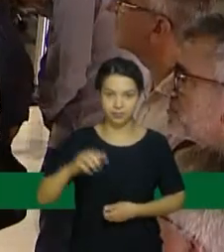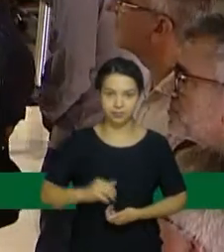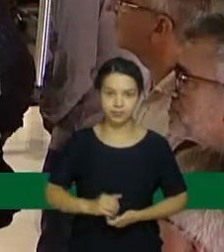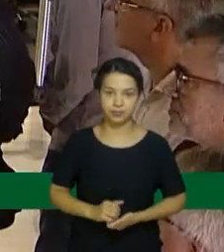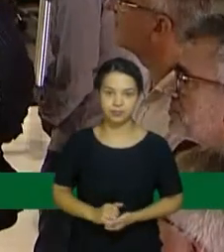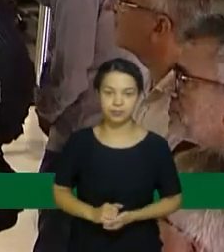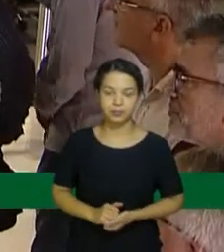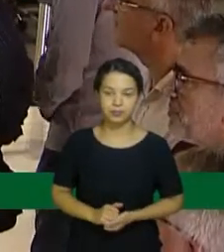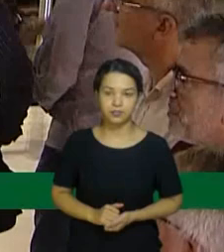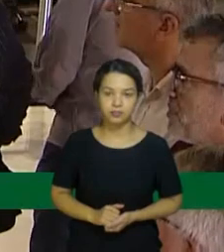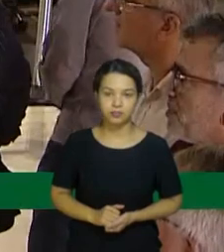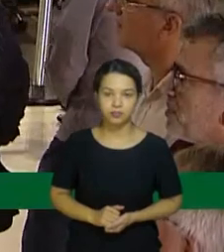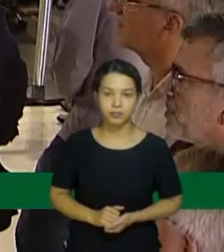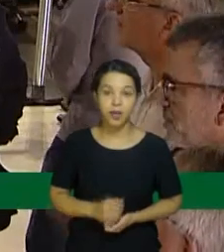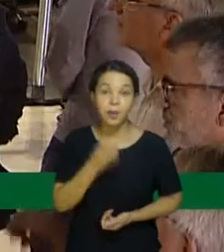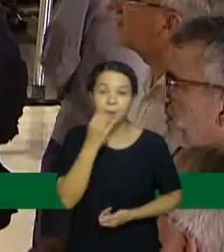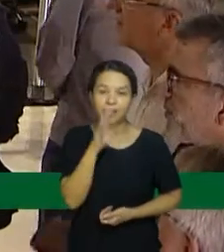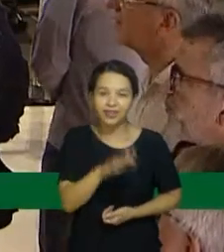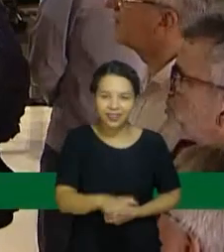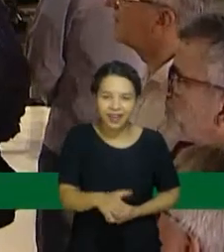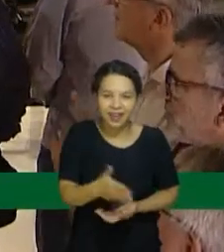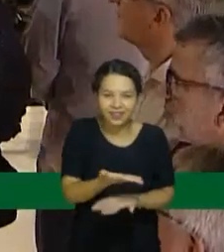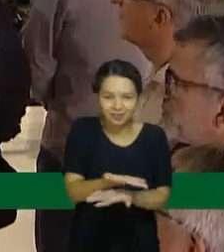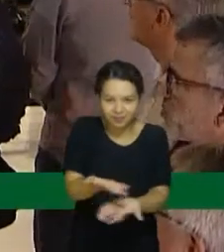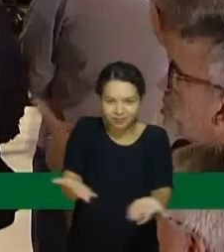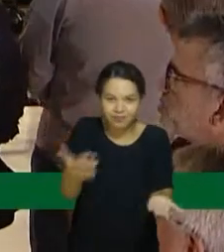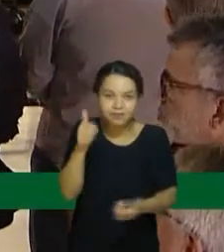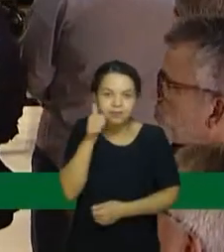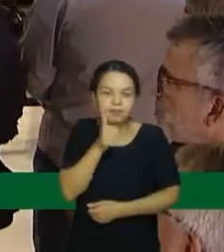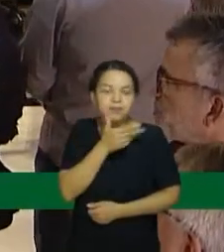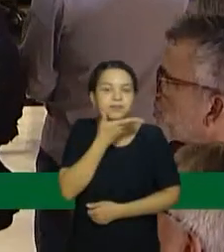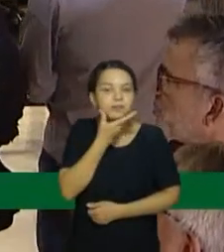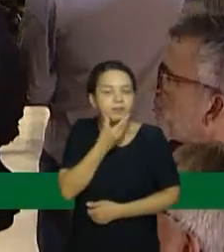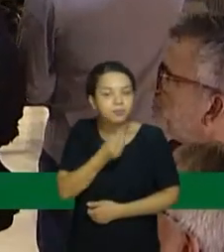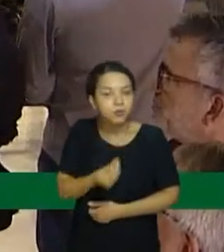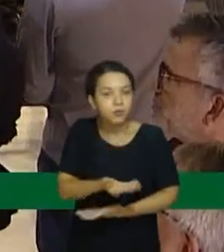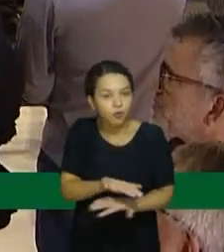Blumenau Boa tarde senoras e senhores